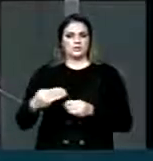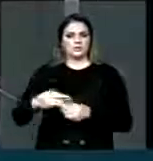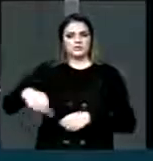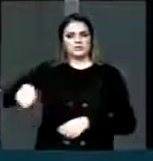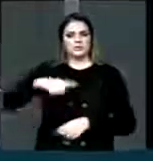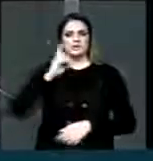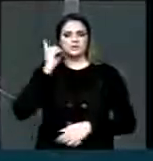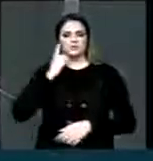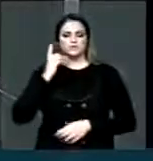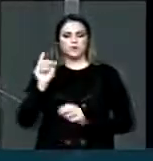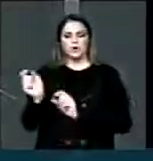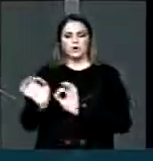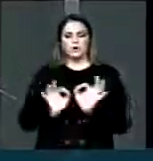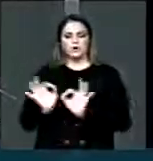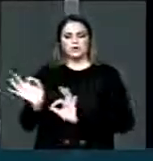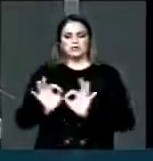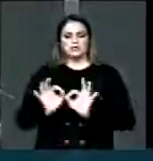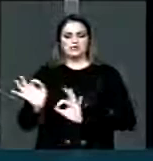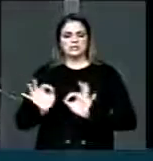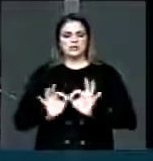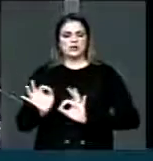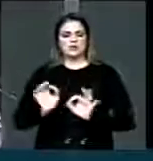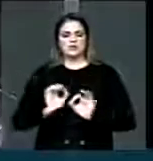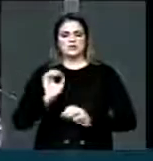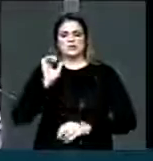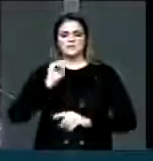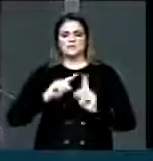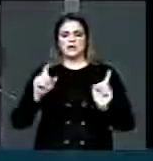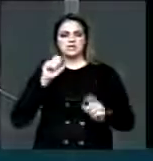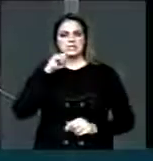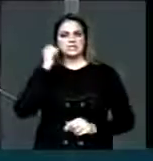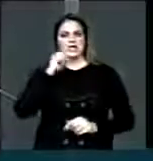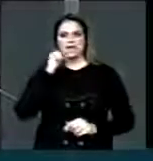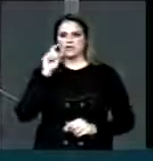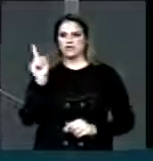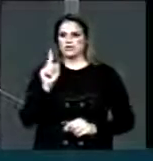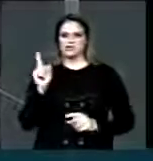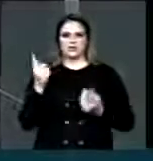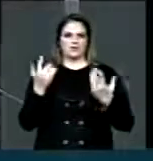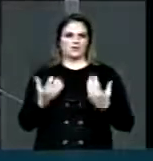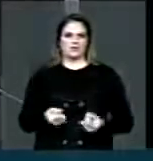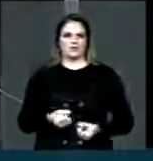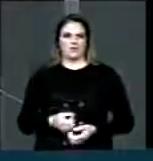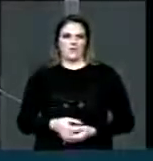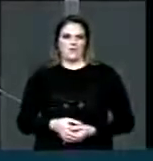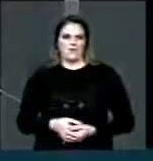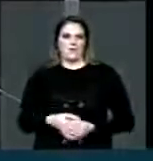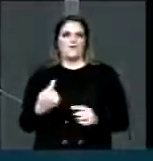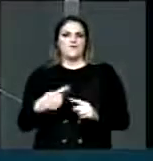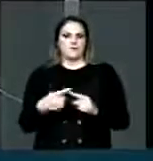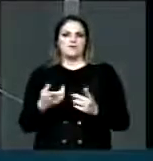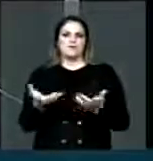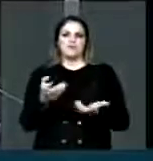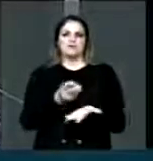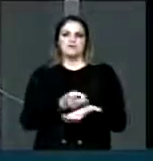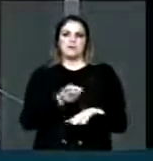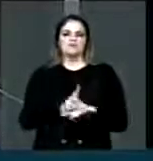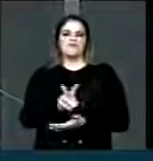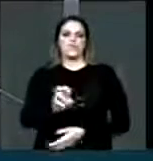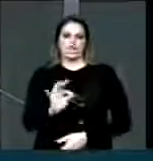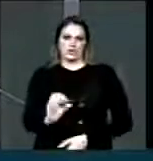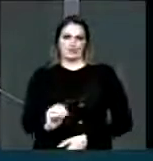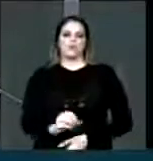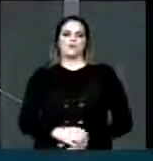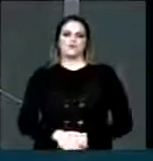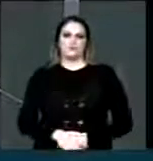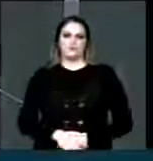deputados se organizaram para a derrubada do veto, e os senadores se afastaram para ver se mantinham o veto. Foi que a gente